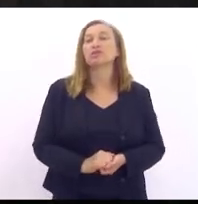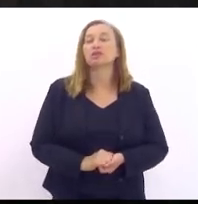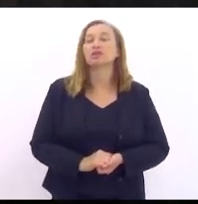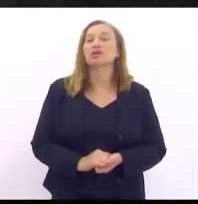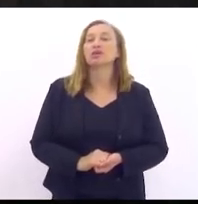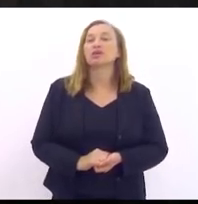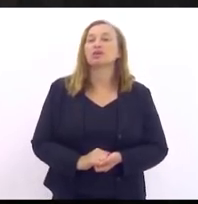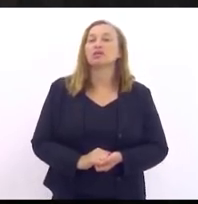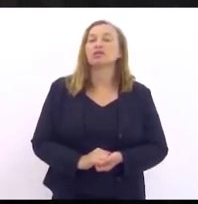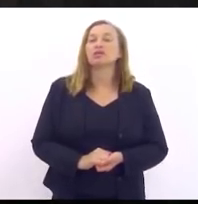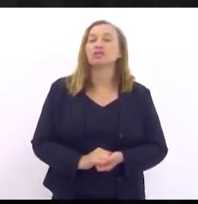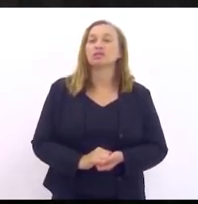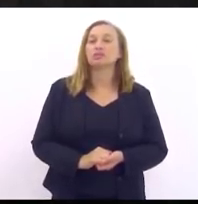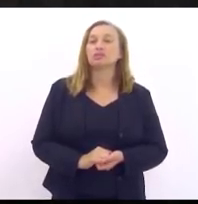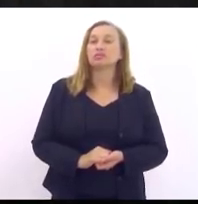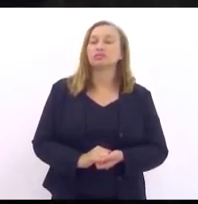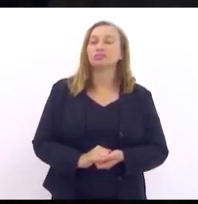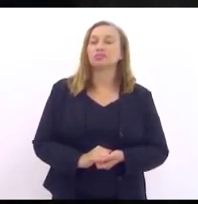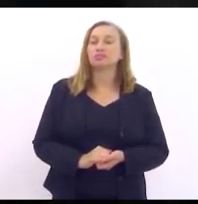E eu